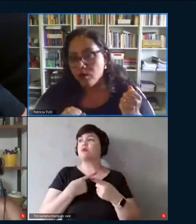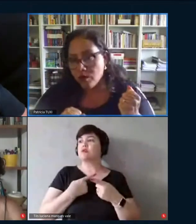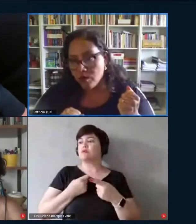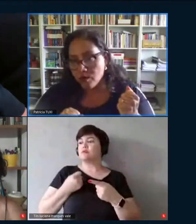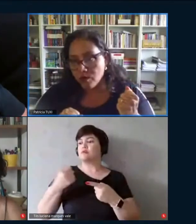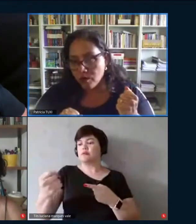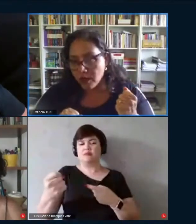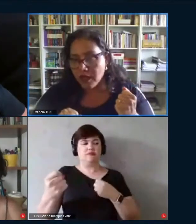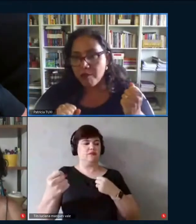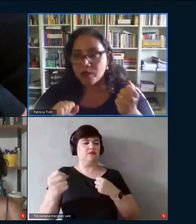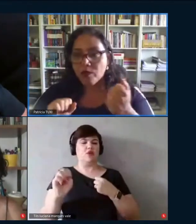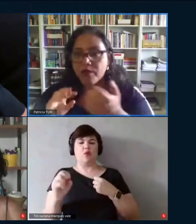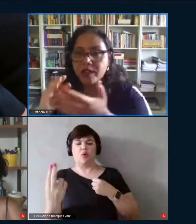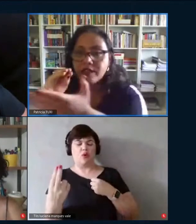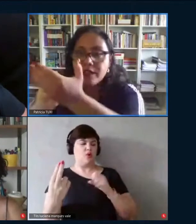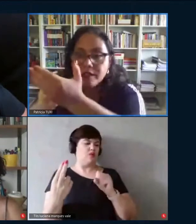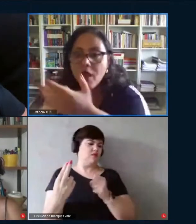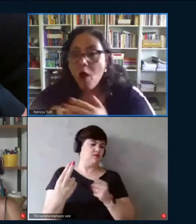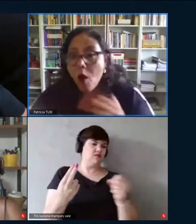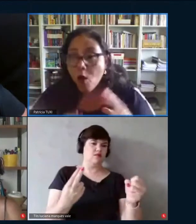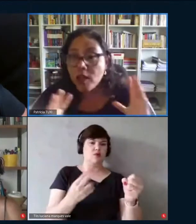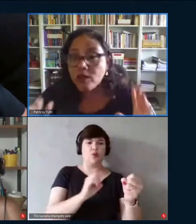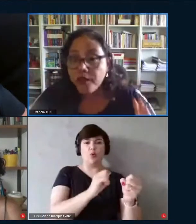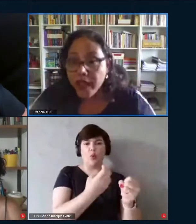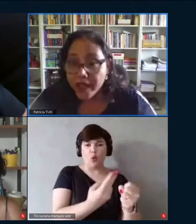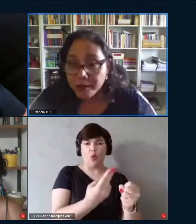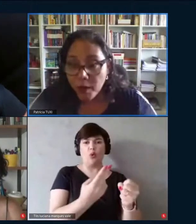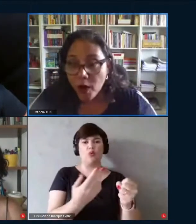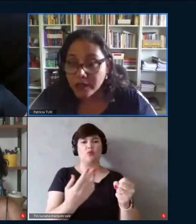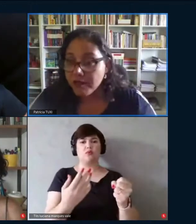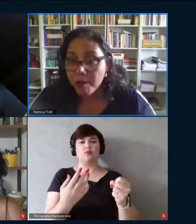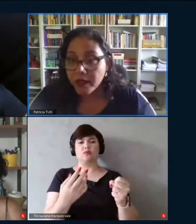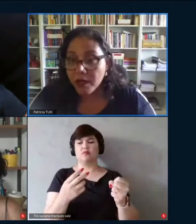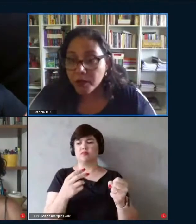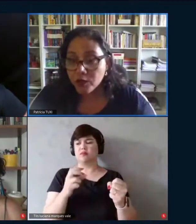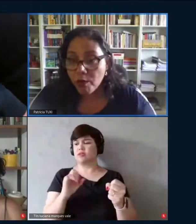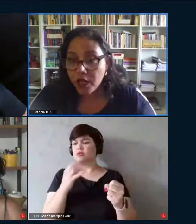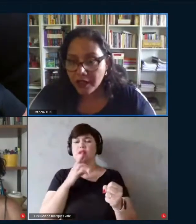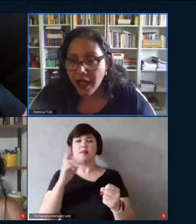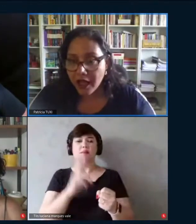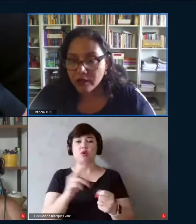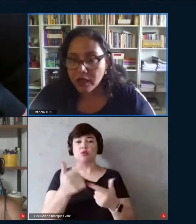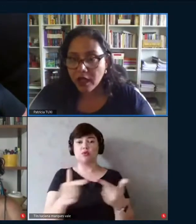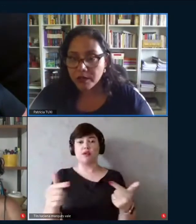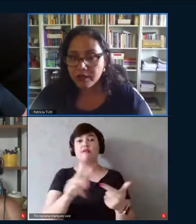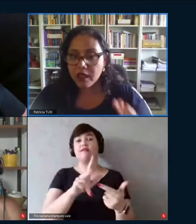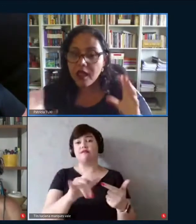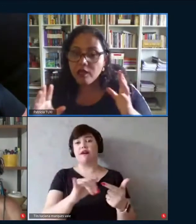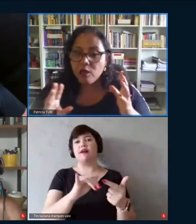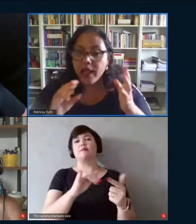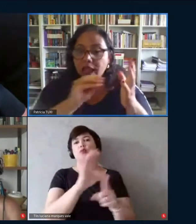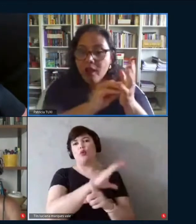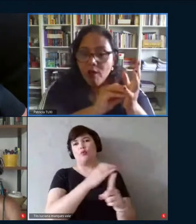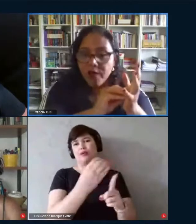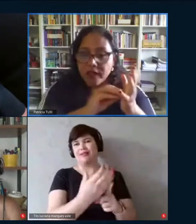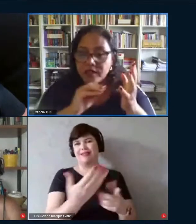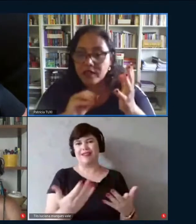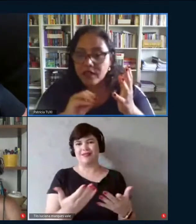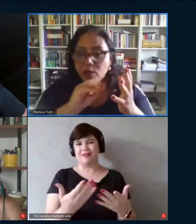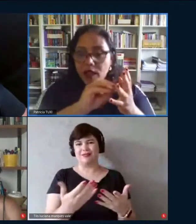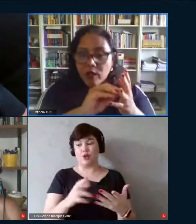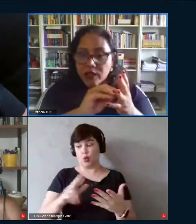ou no intérprete conferencista, ou quando não tem resposta, vai para intérprete comunitário, sabe? Assim, não é